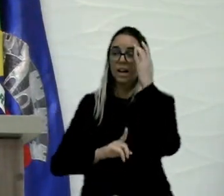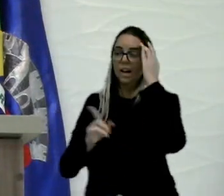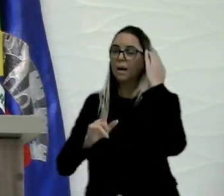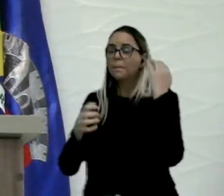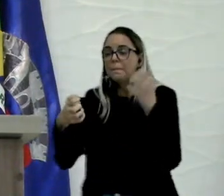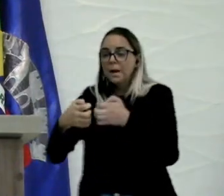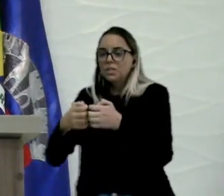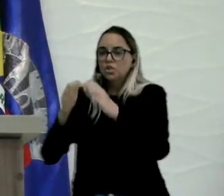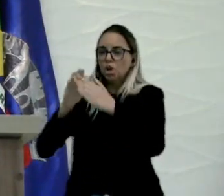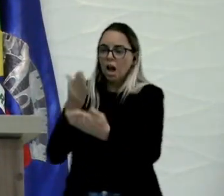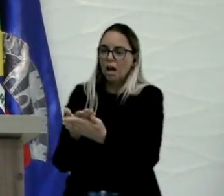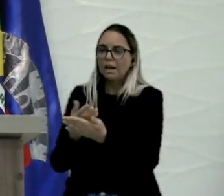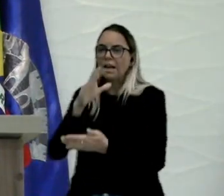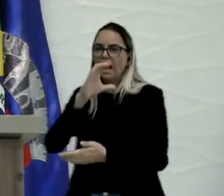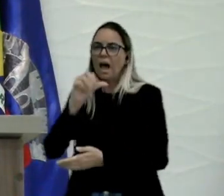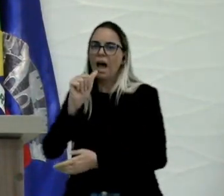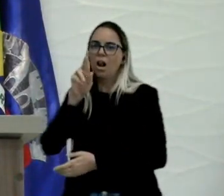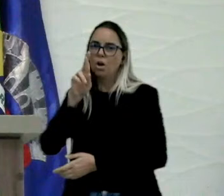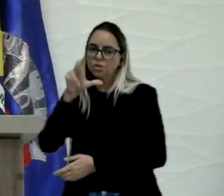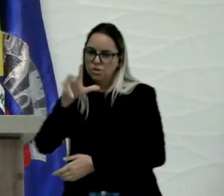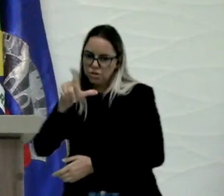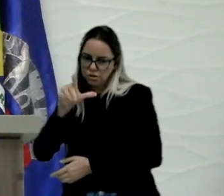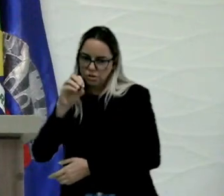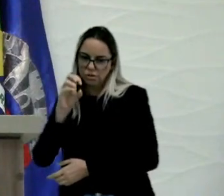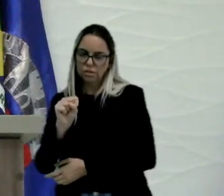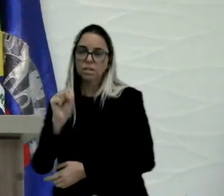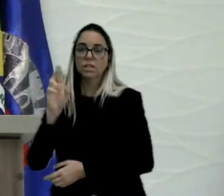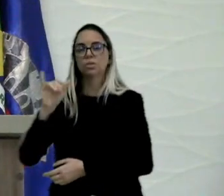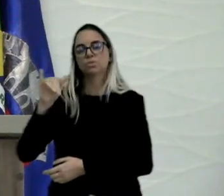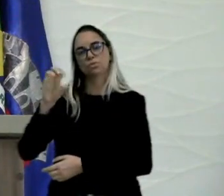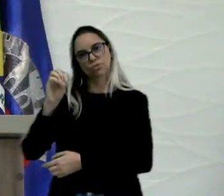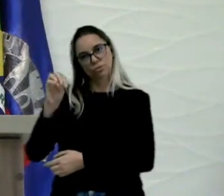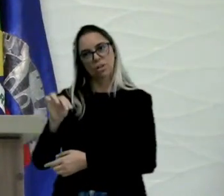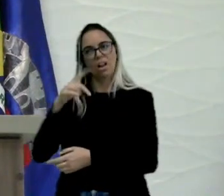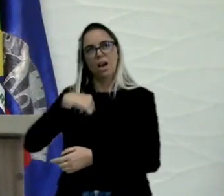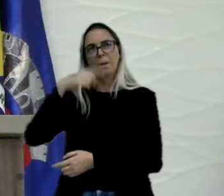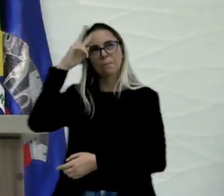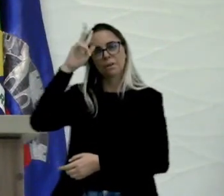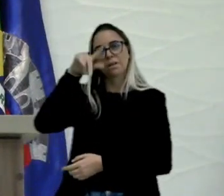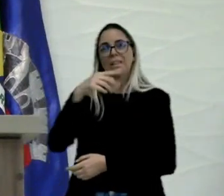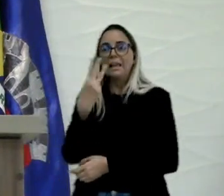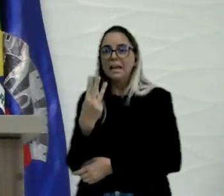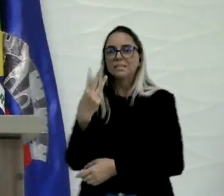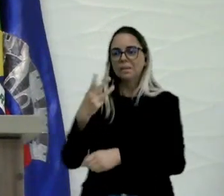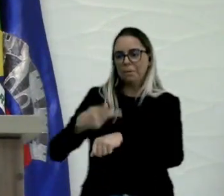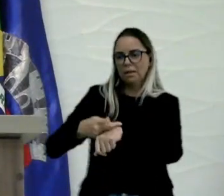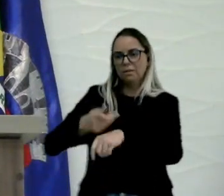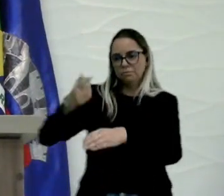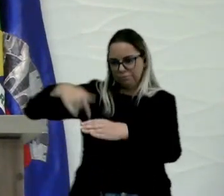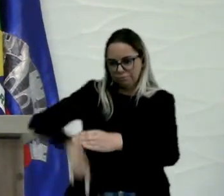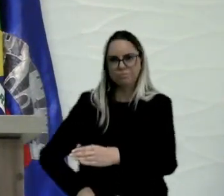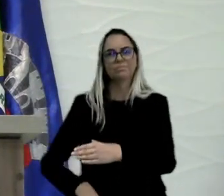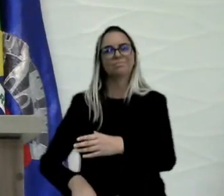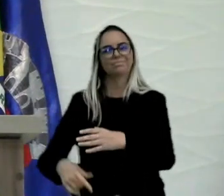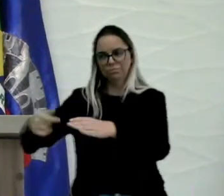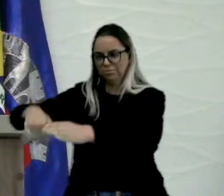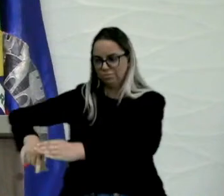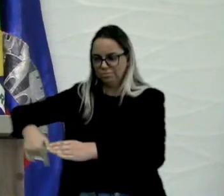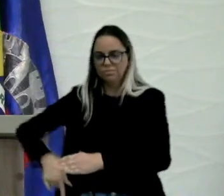Carlos Rios eu me lembro que afundou três PED Até marquei